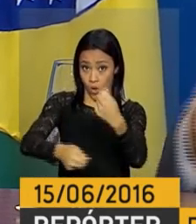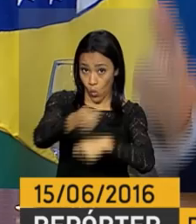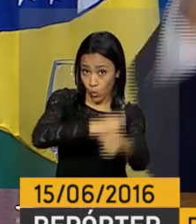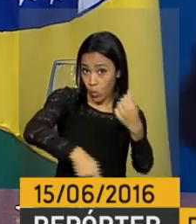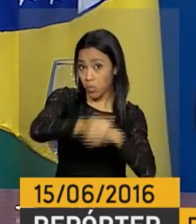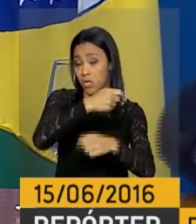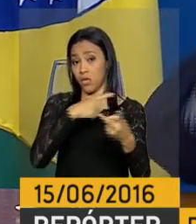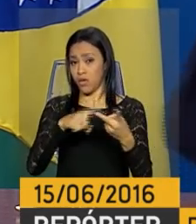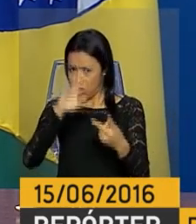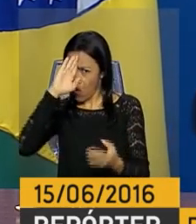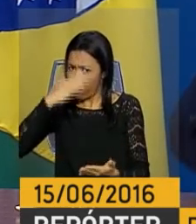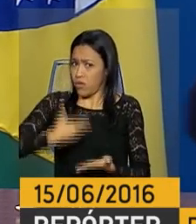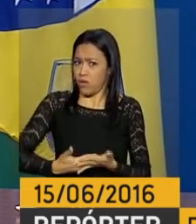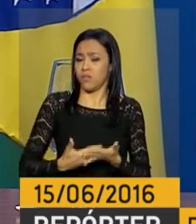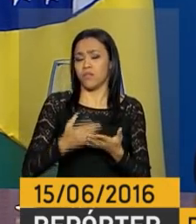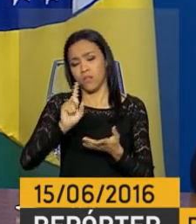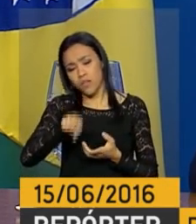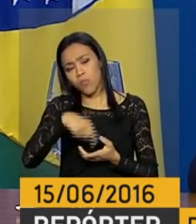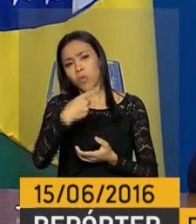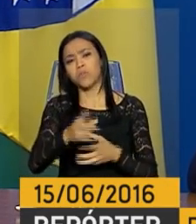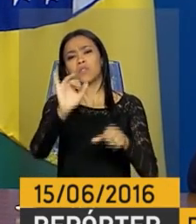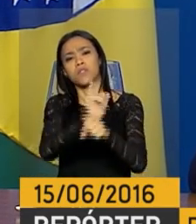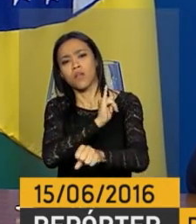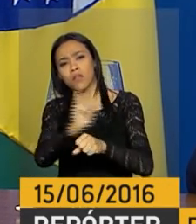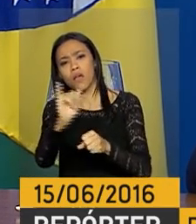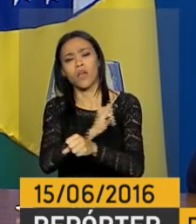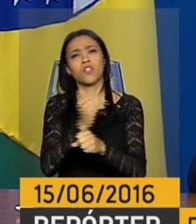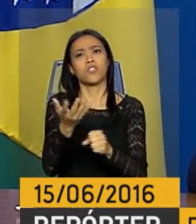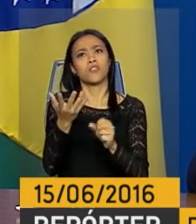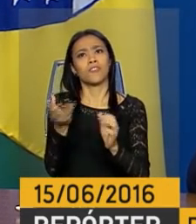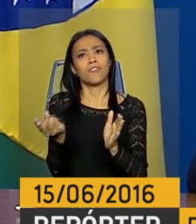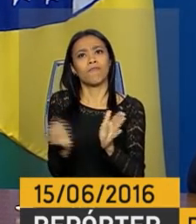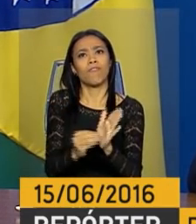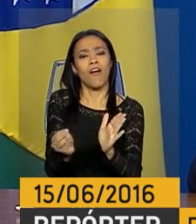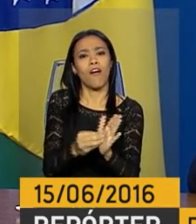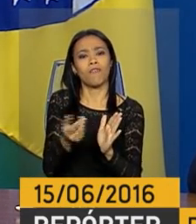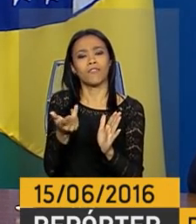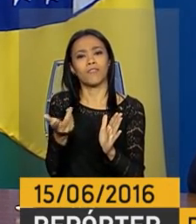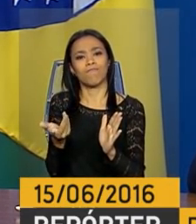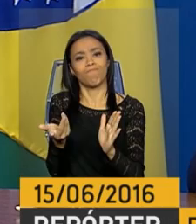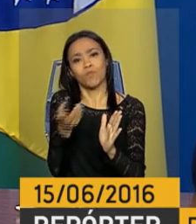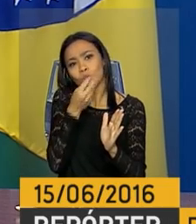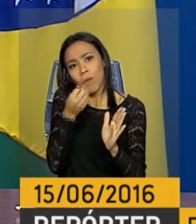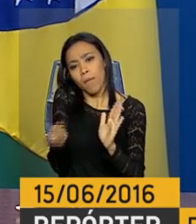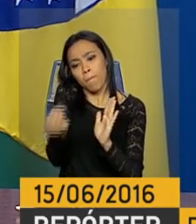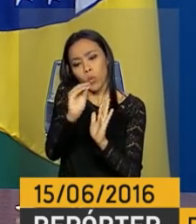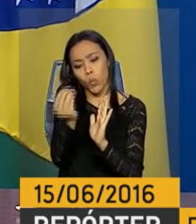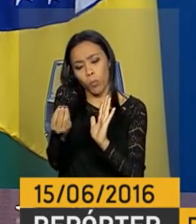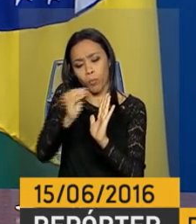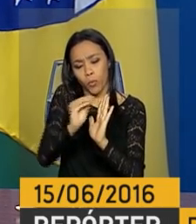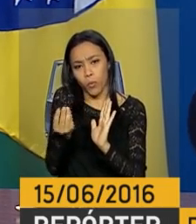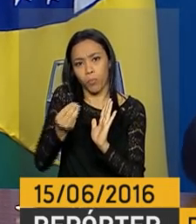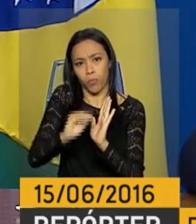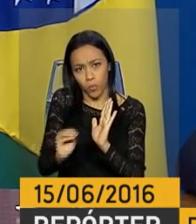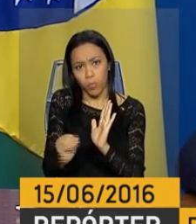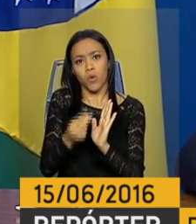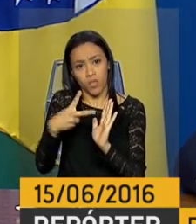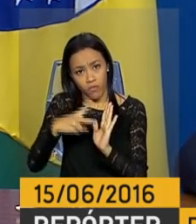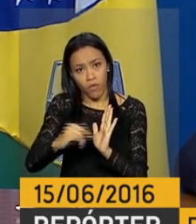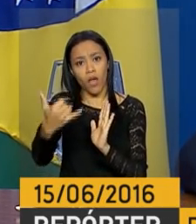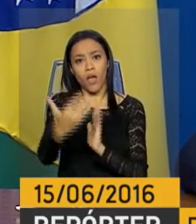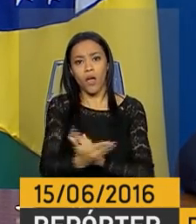começar a medir e as medidas complementares que ah deverão ser tomadas, que também vão